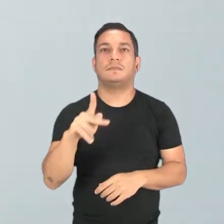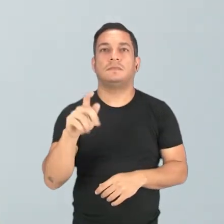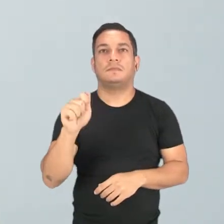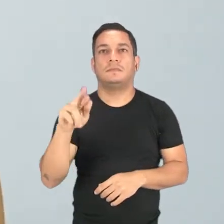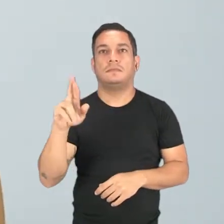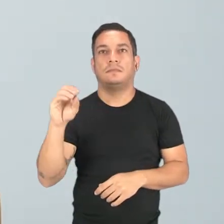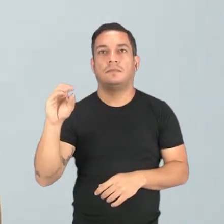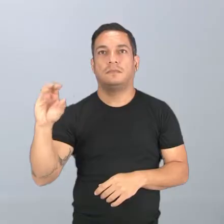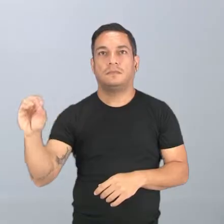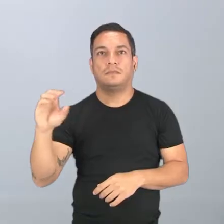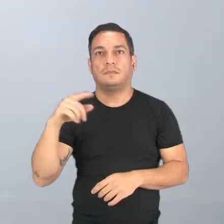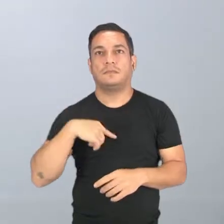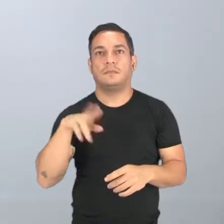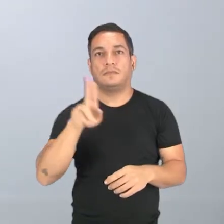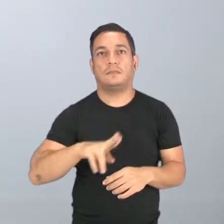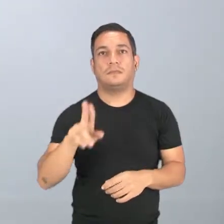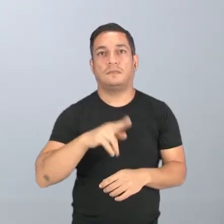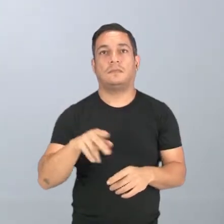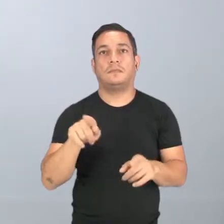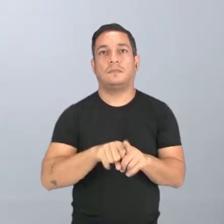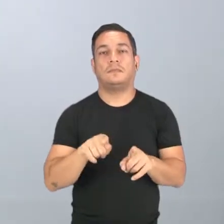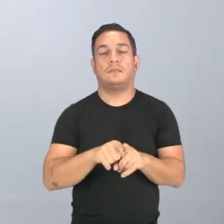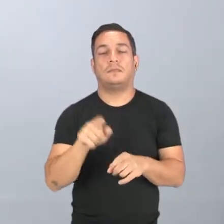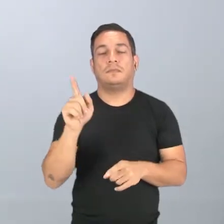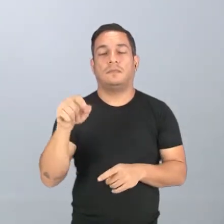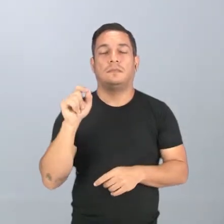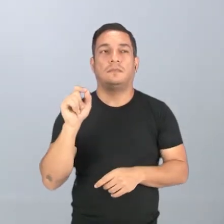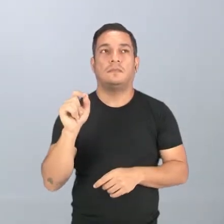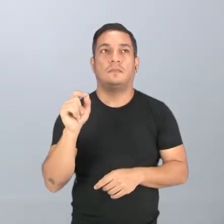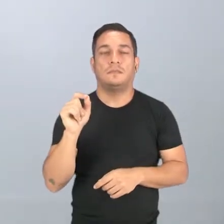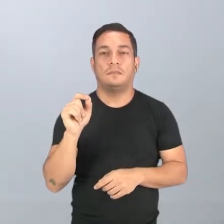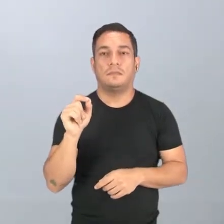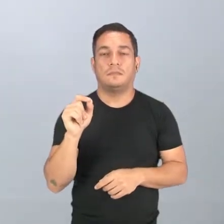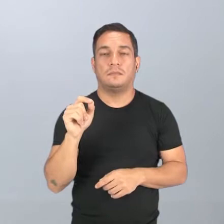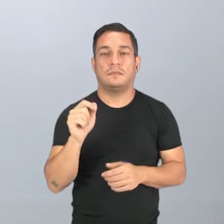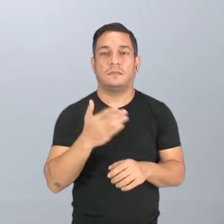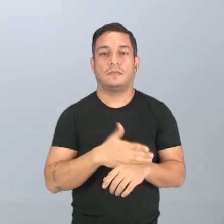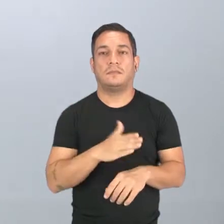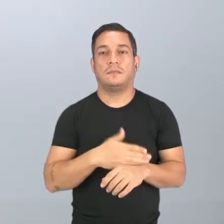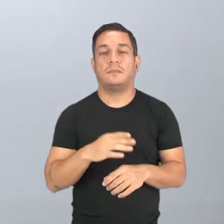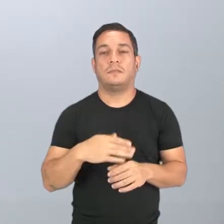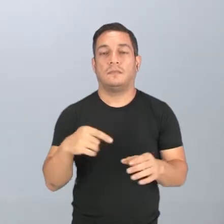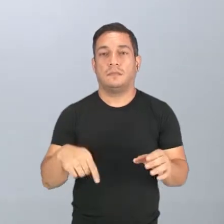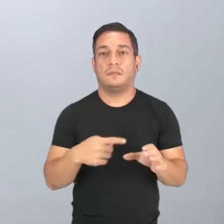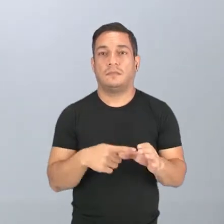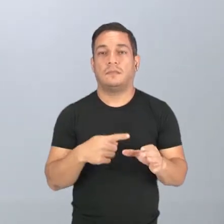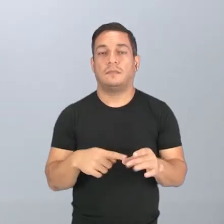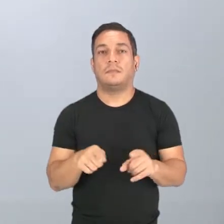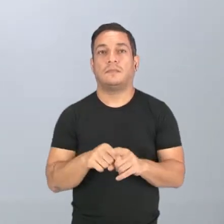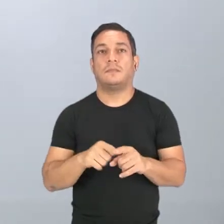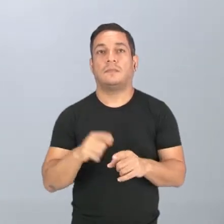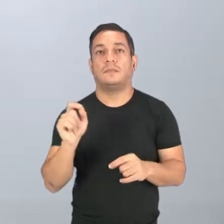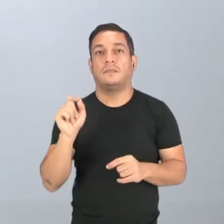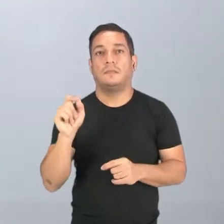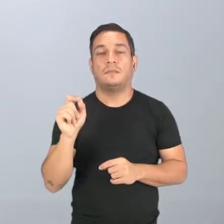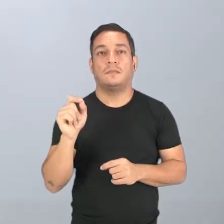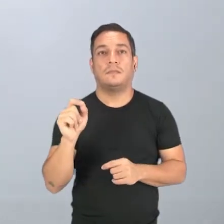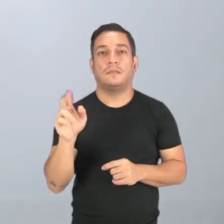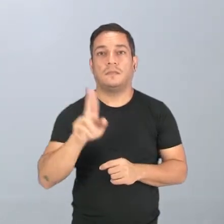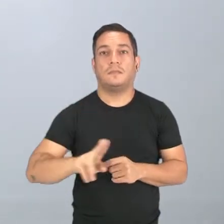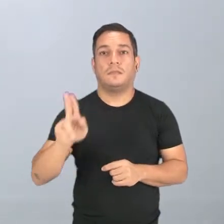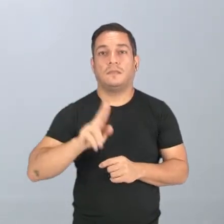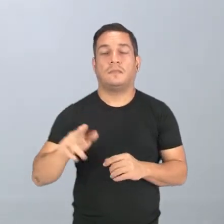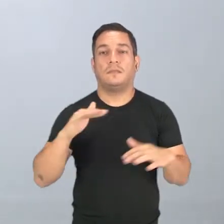que ele também é utilizado dentro da prática urbana em escaladas, né?